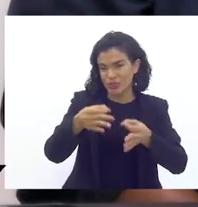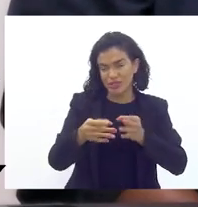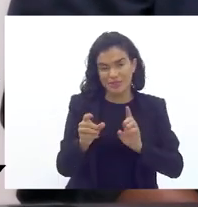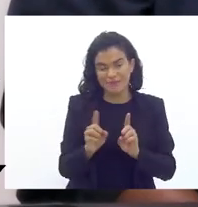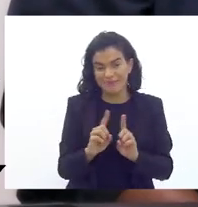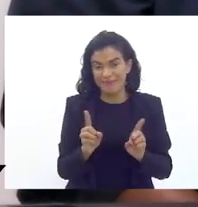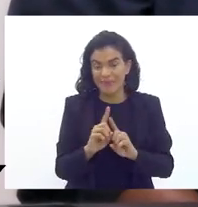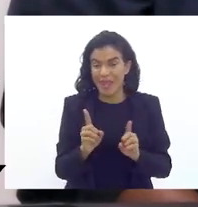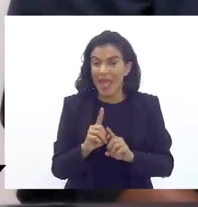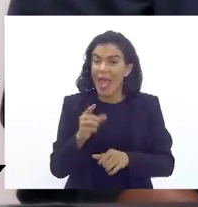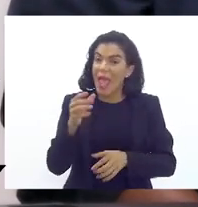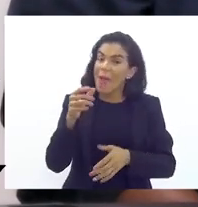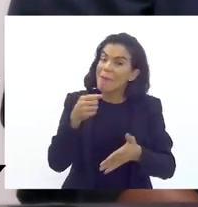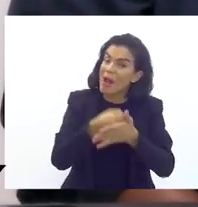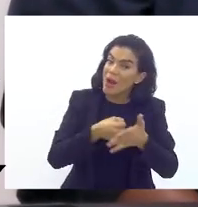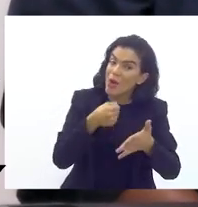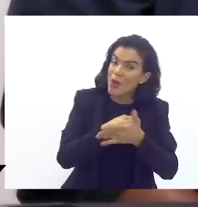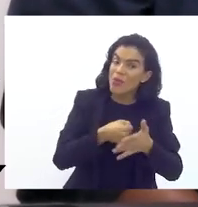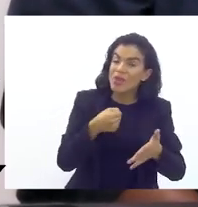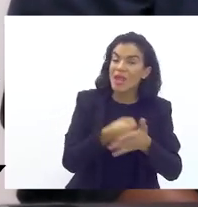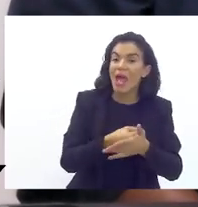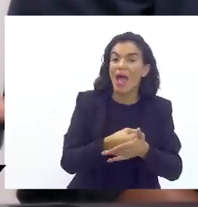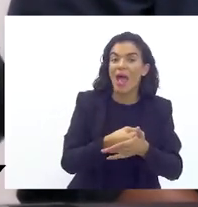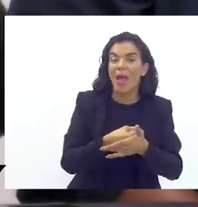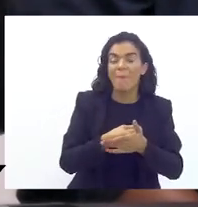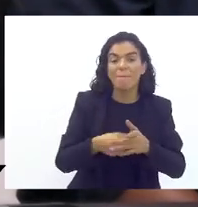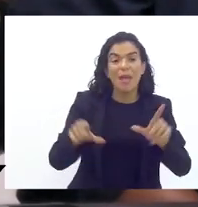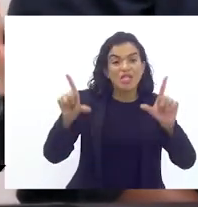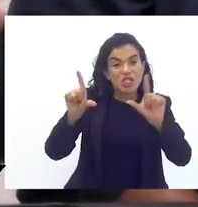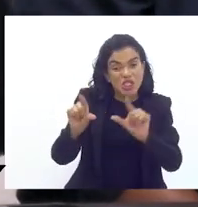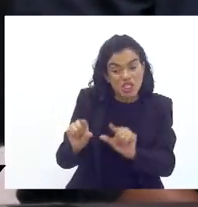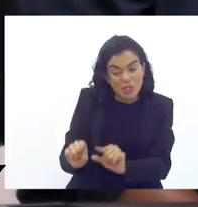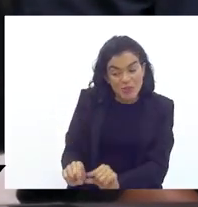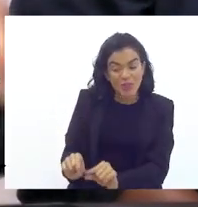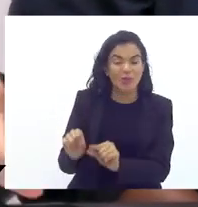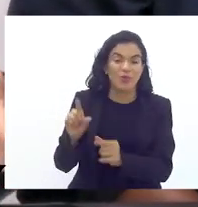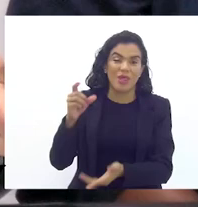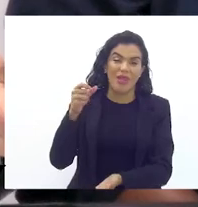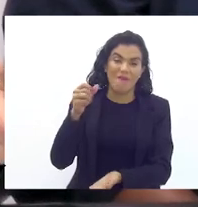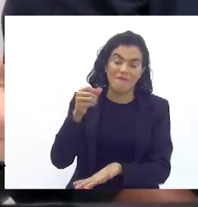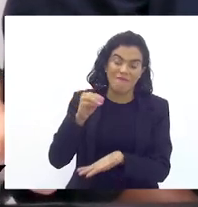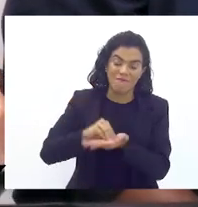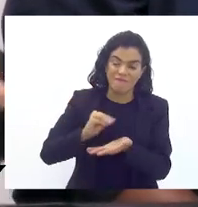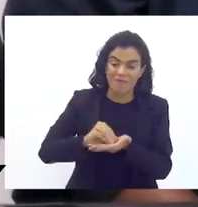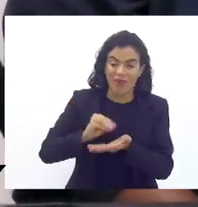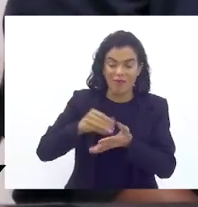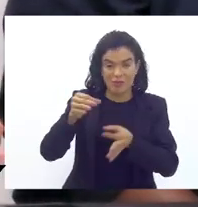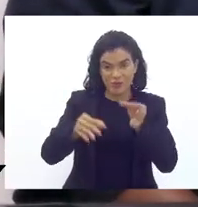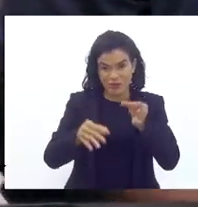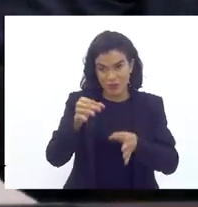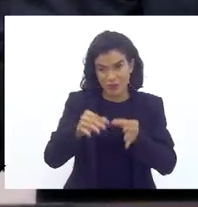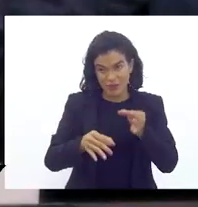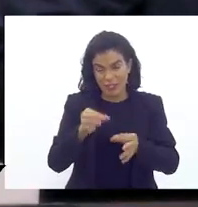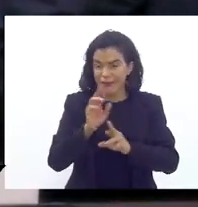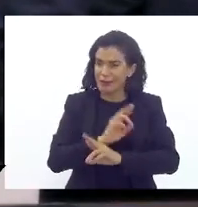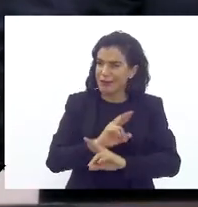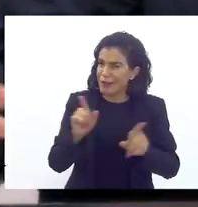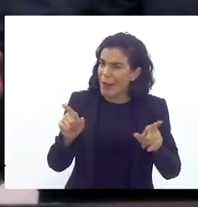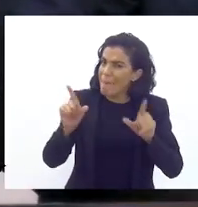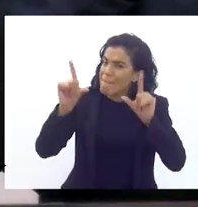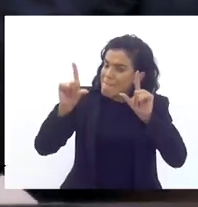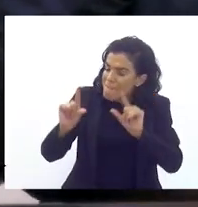é para lutar para minorar as injustiças O que é de